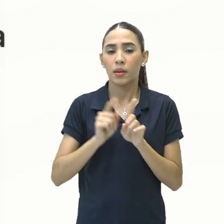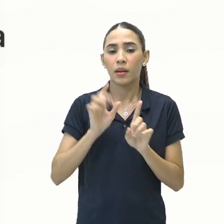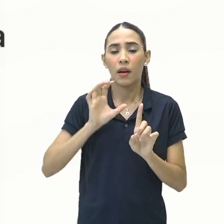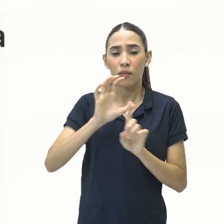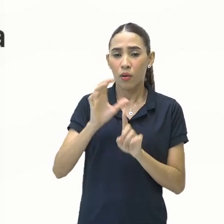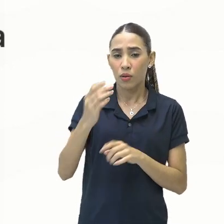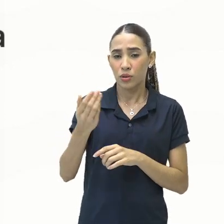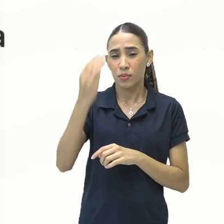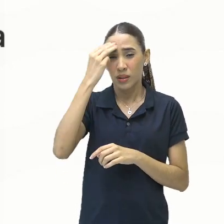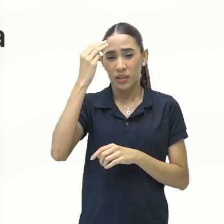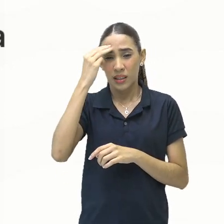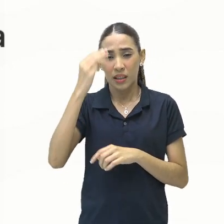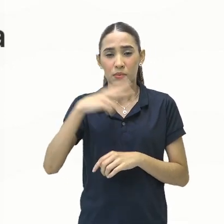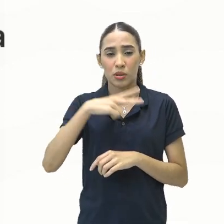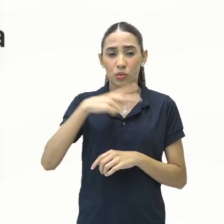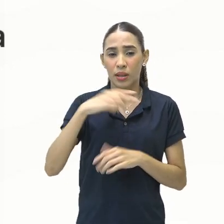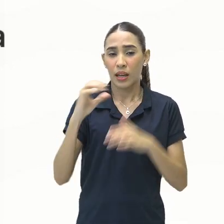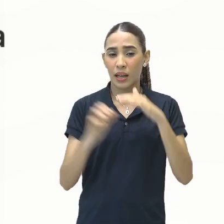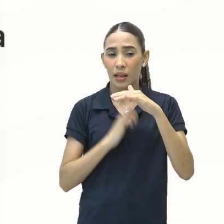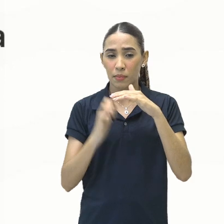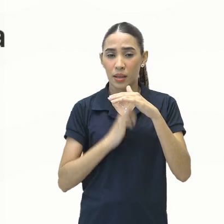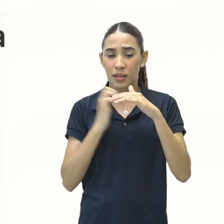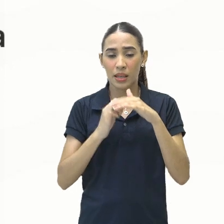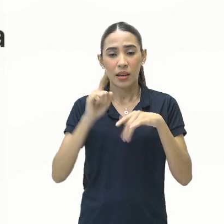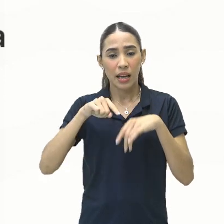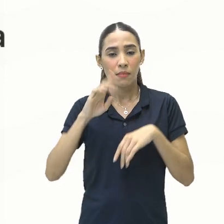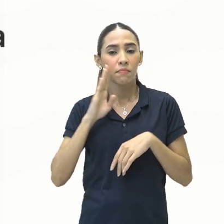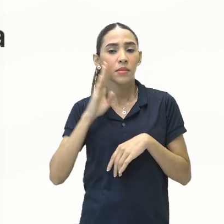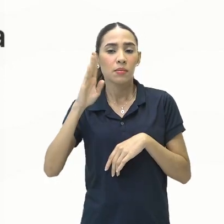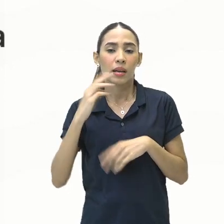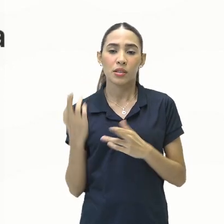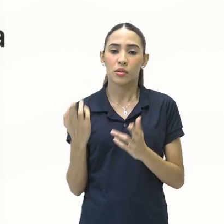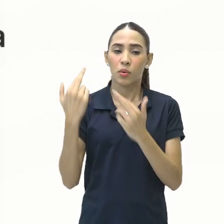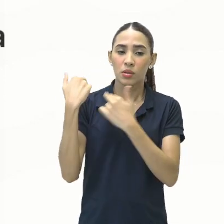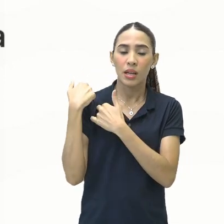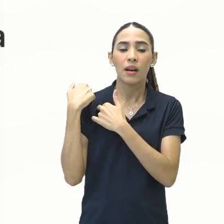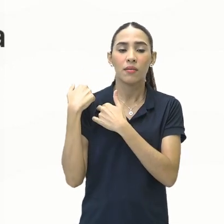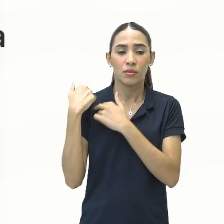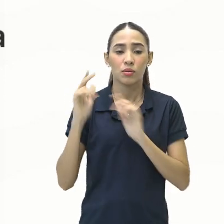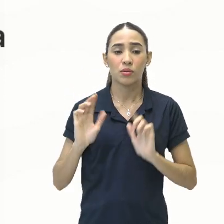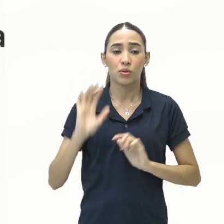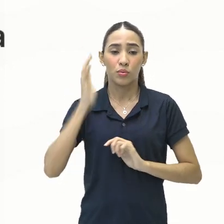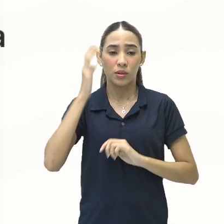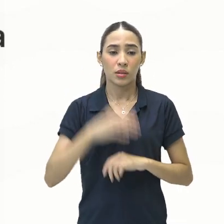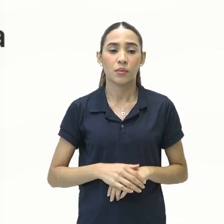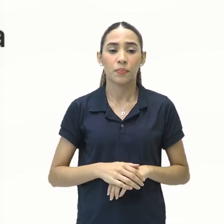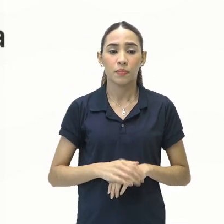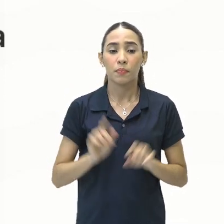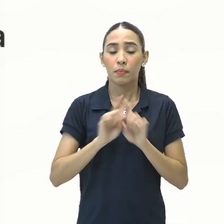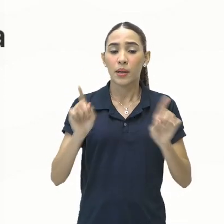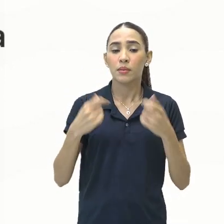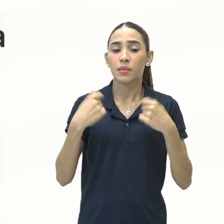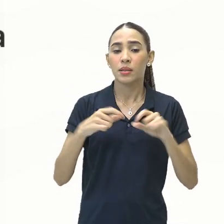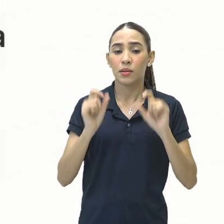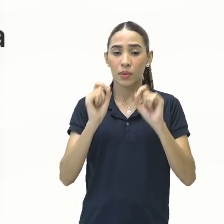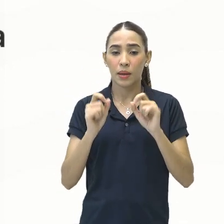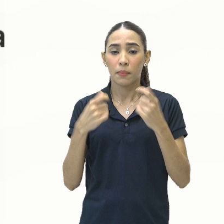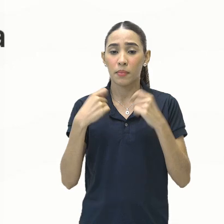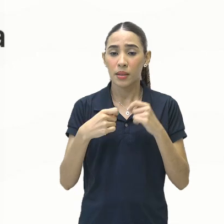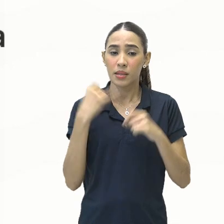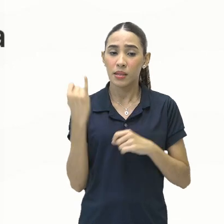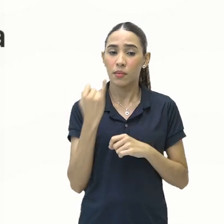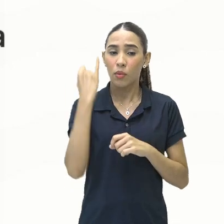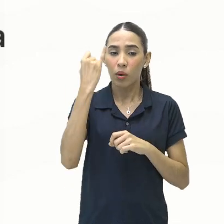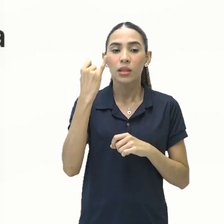mentalidade individualista dos empresários são os principais responsáveis pelo quadro. Em primeiro lugar, deve-se ressaltar a ausência